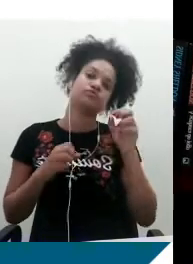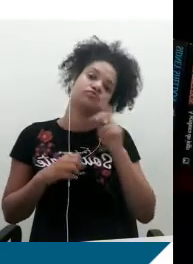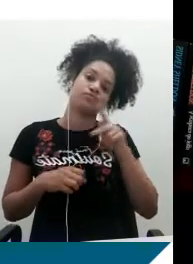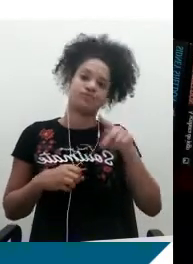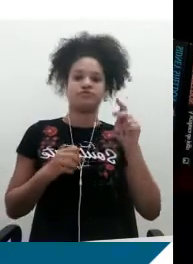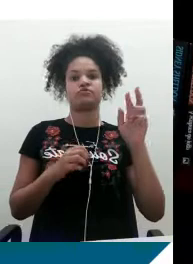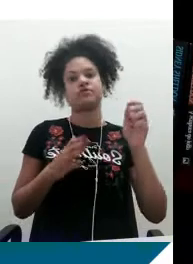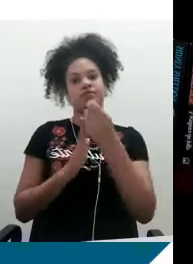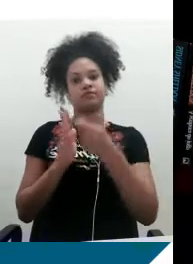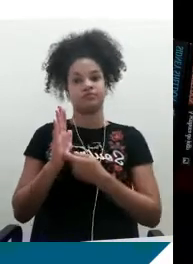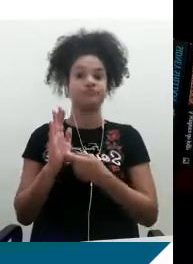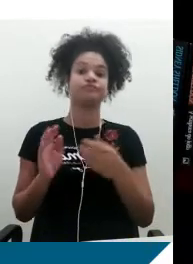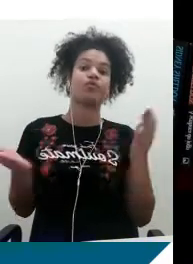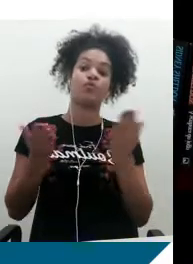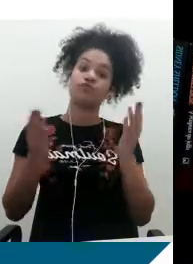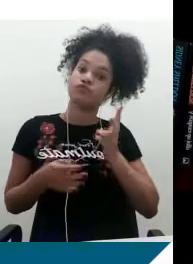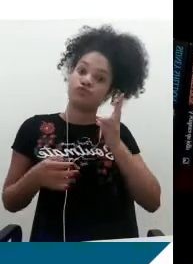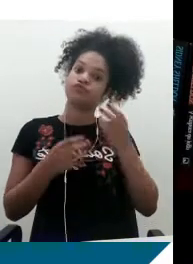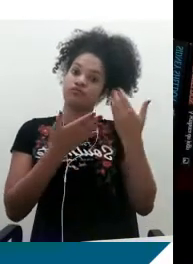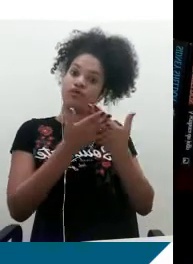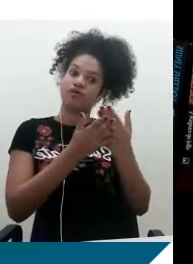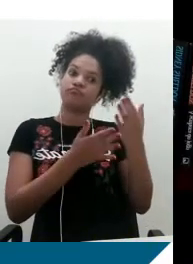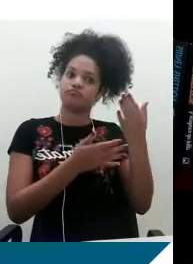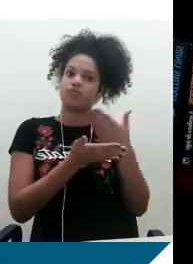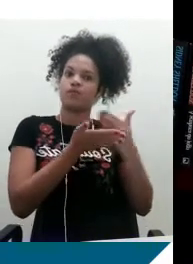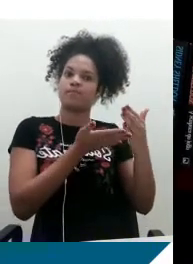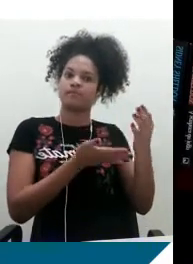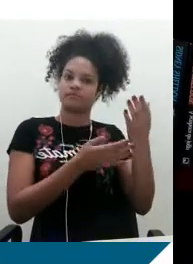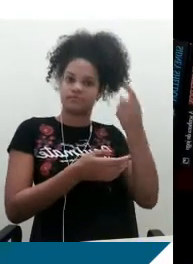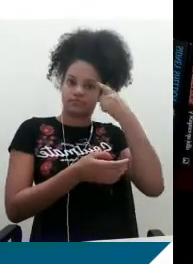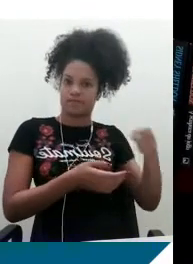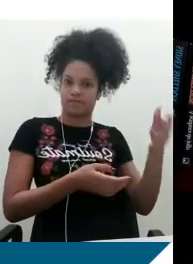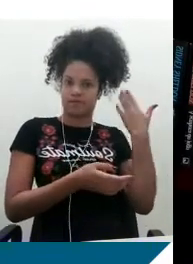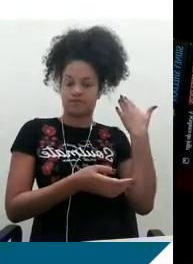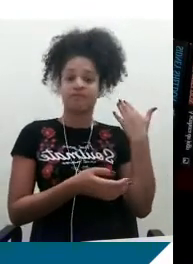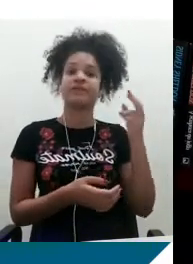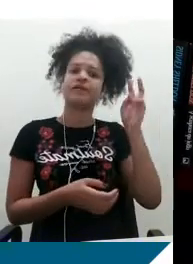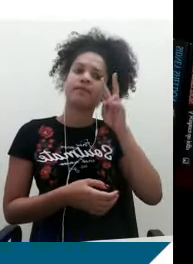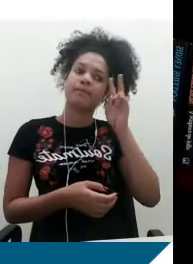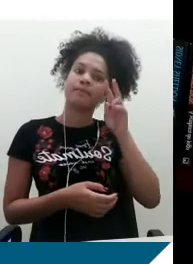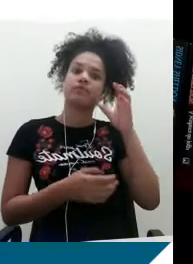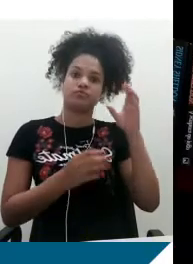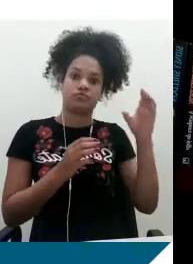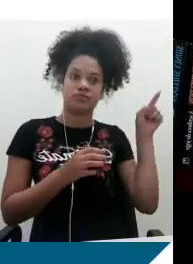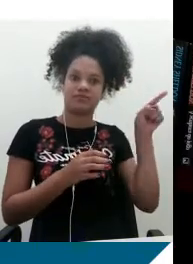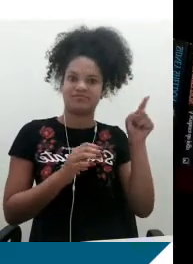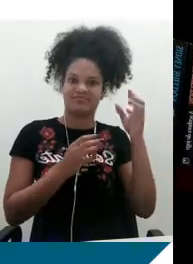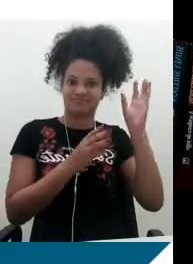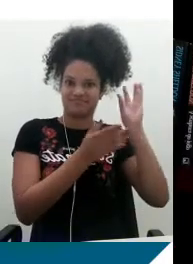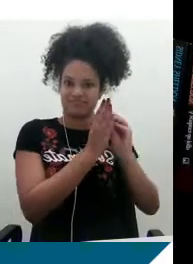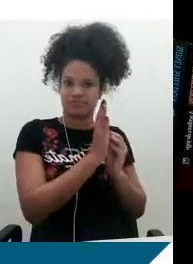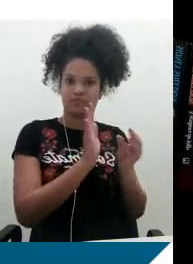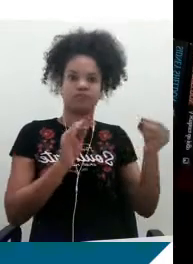continuidade ao conteúdo de introdução do texto dissertativo que eu iniciei na aula passada. Lembrando que esse conteúdo está